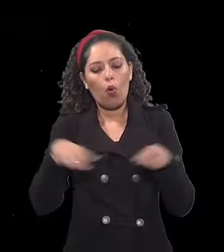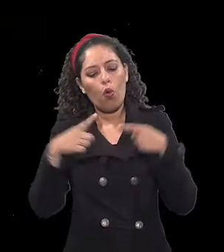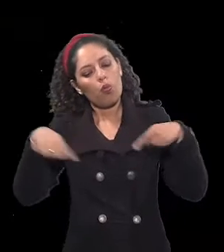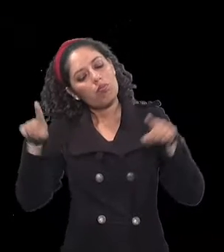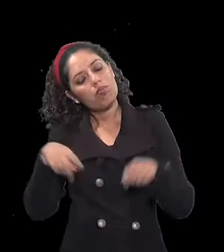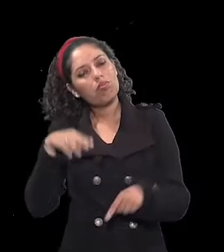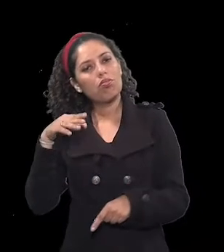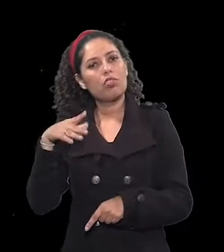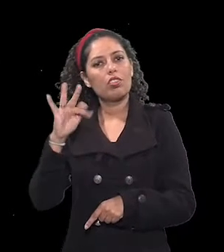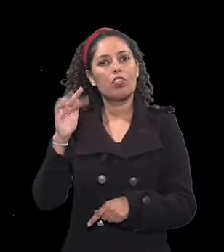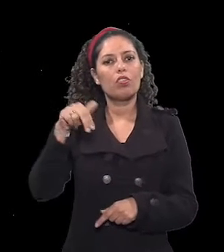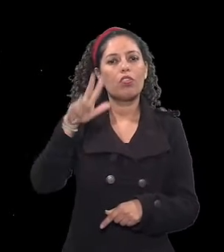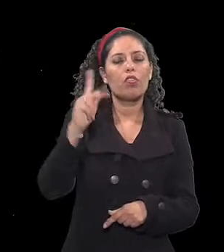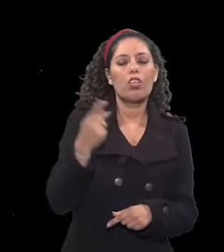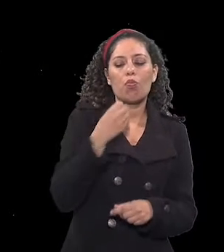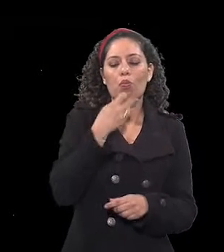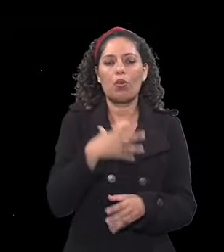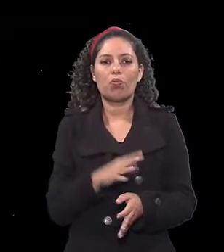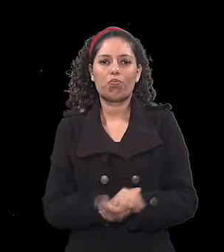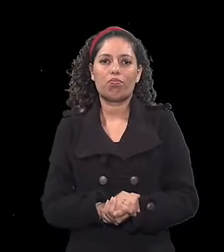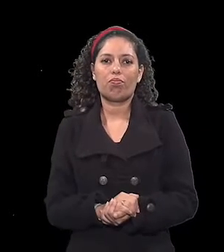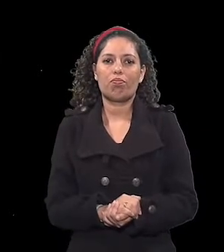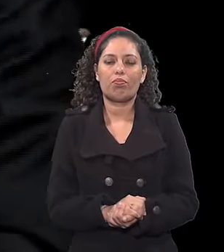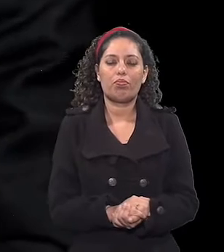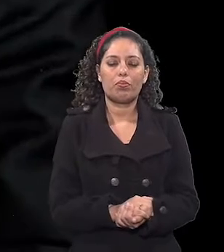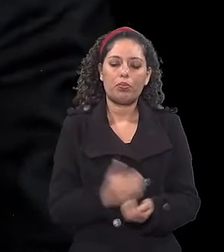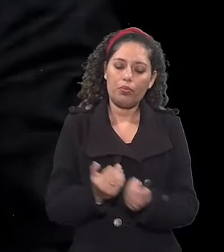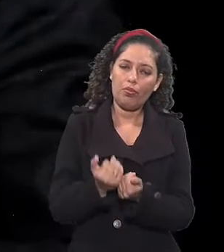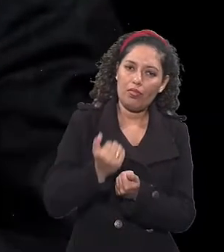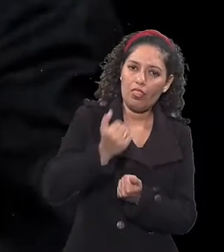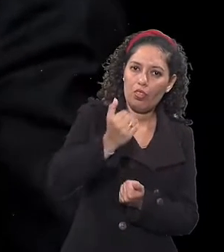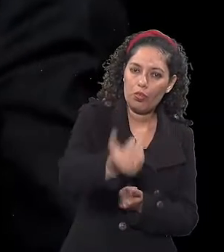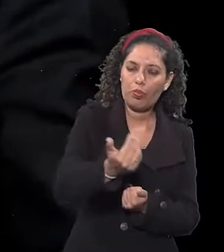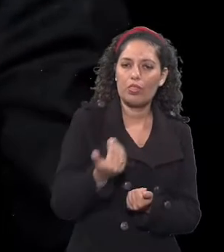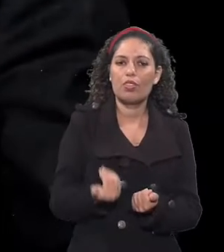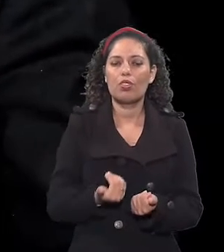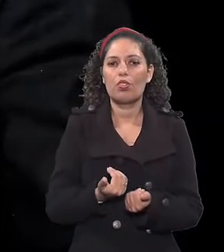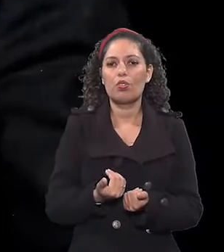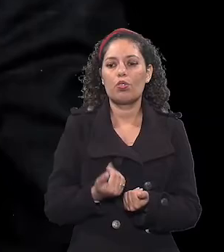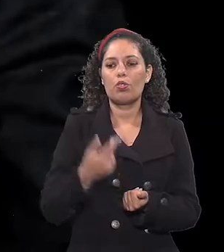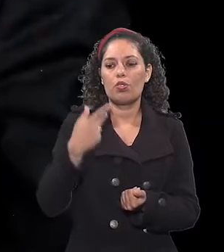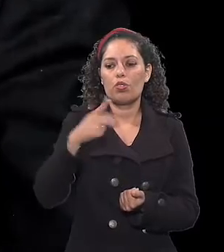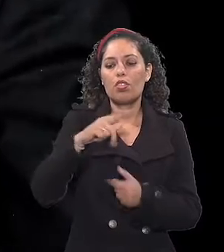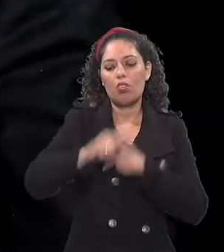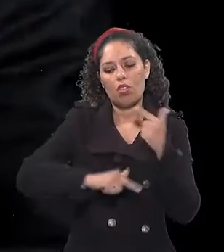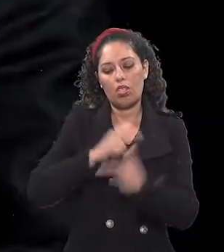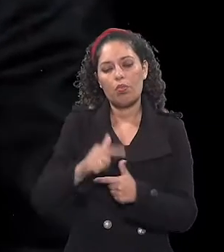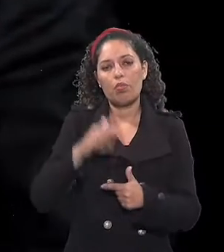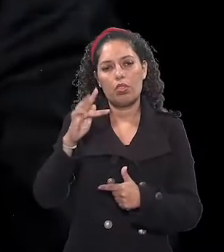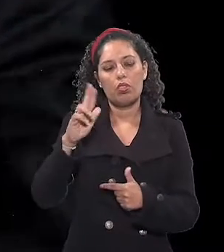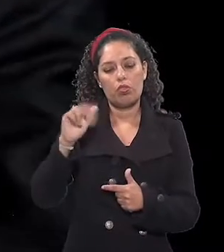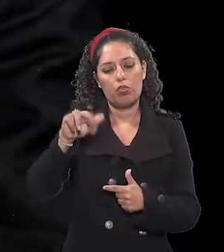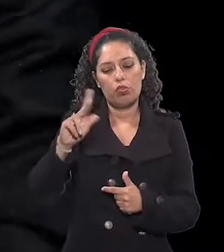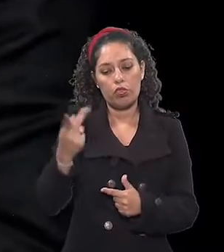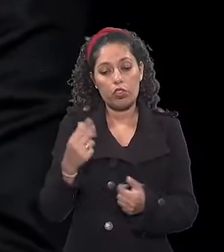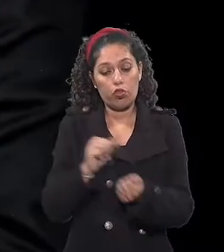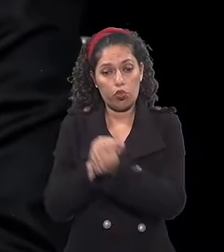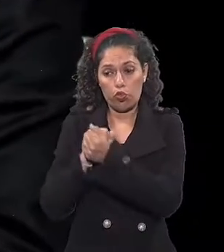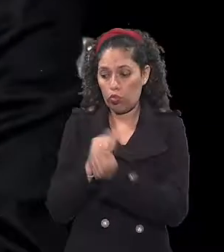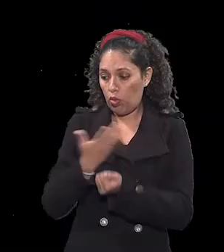escutando e curtindo o bom e velho funk. Mas você começou a sua carreira no funk com uma